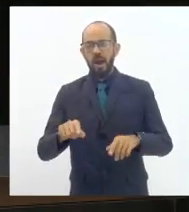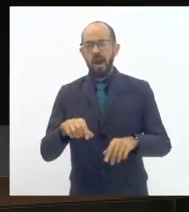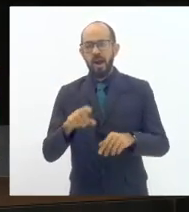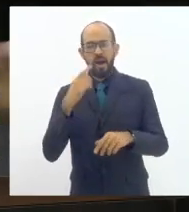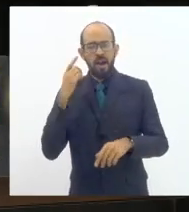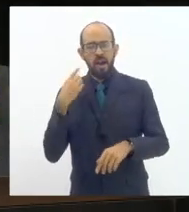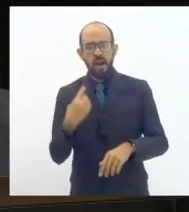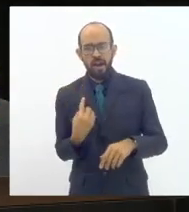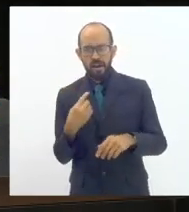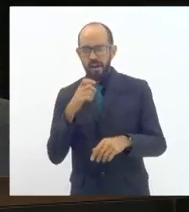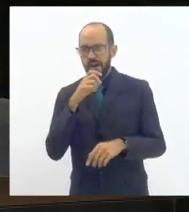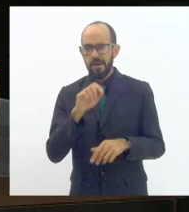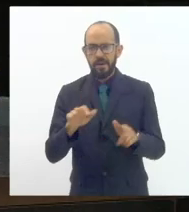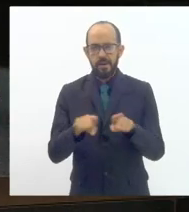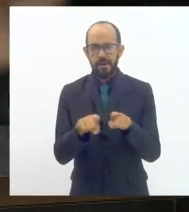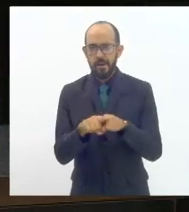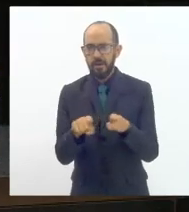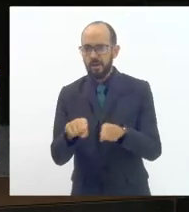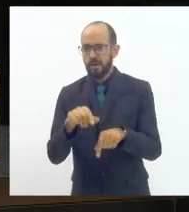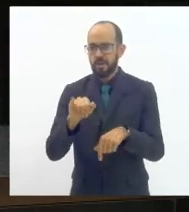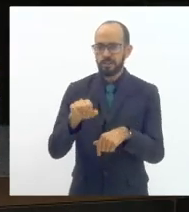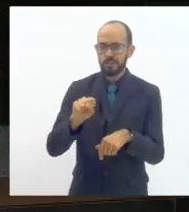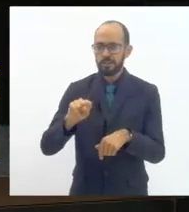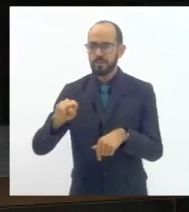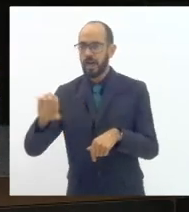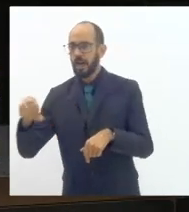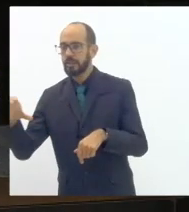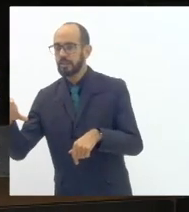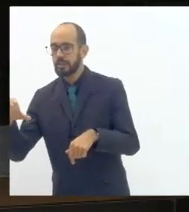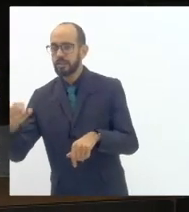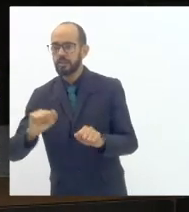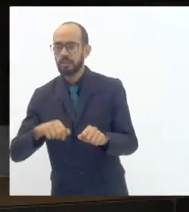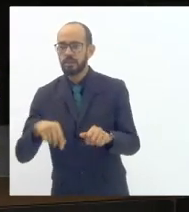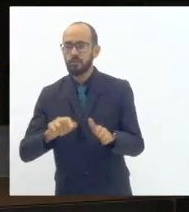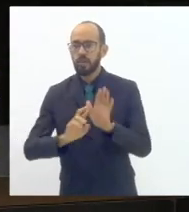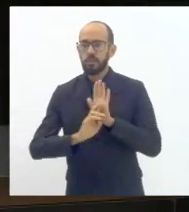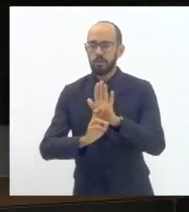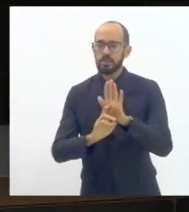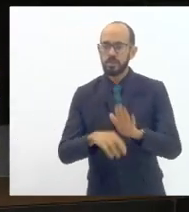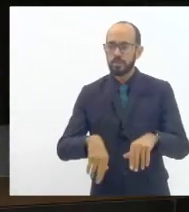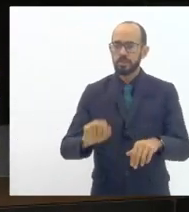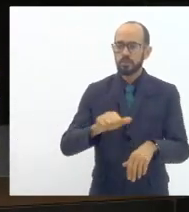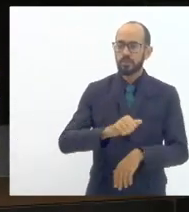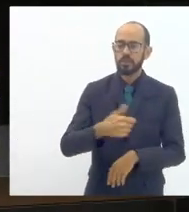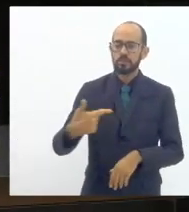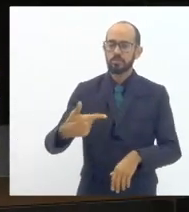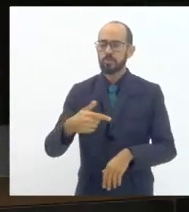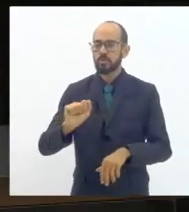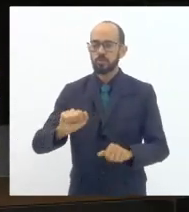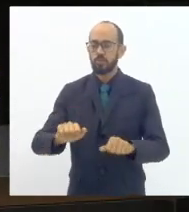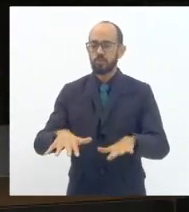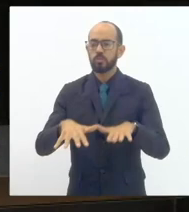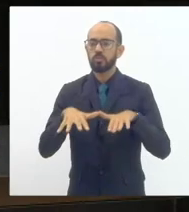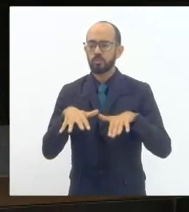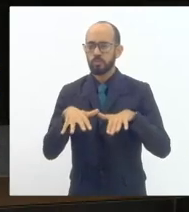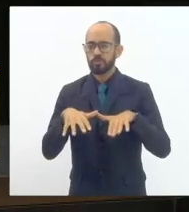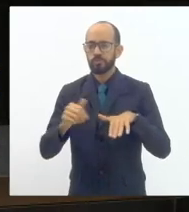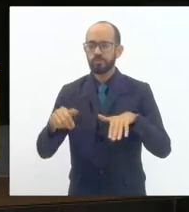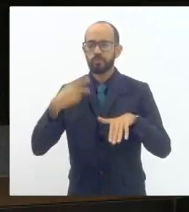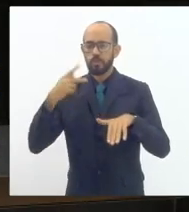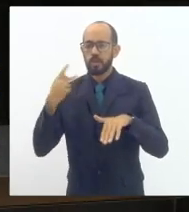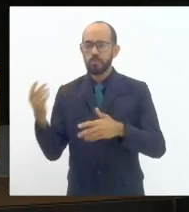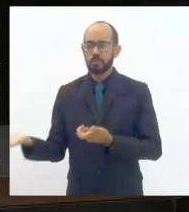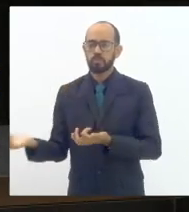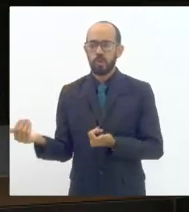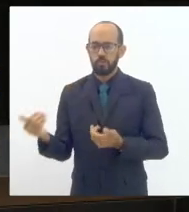tá? Também junto aqui o Isaac, que foi representante da 12ª edição do Parlamento Juvenil.